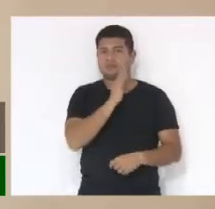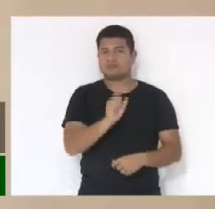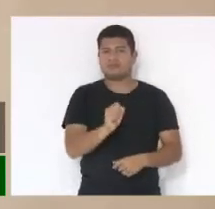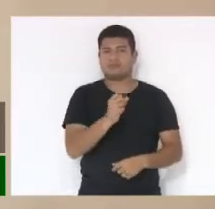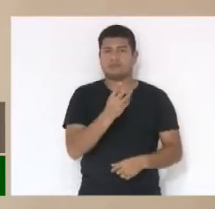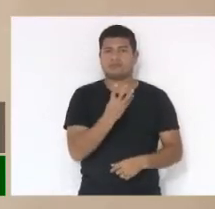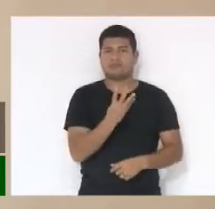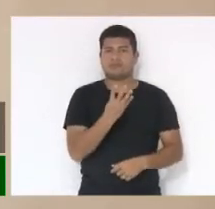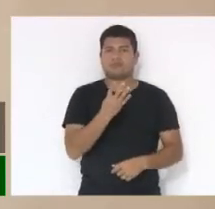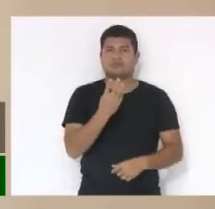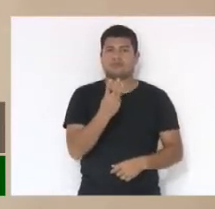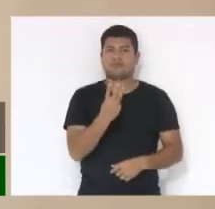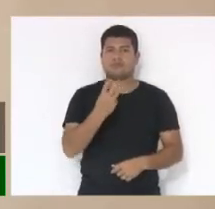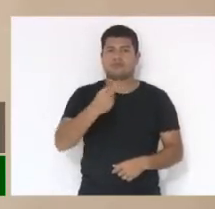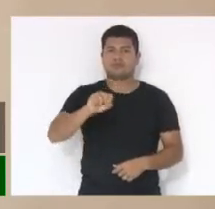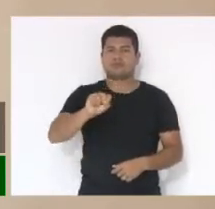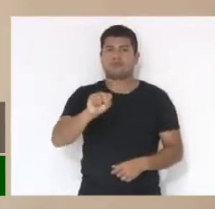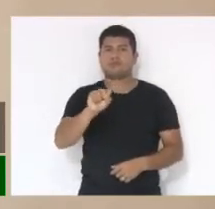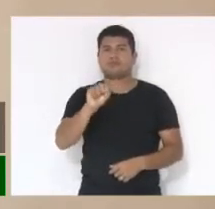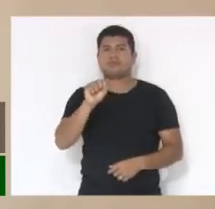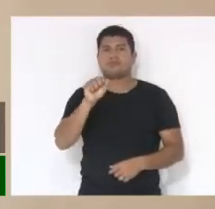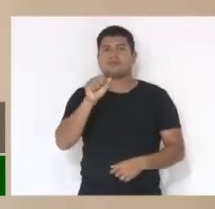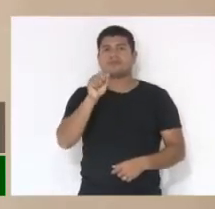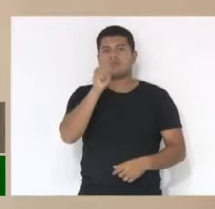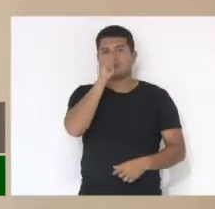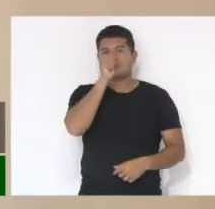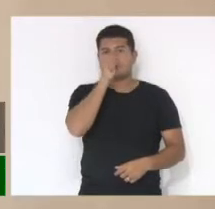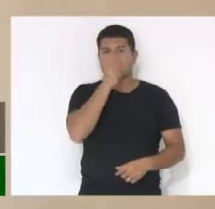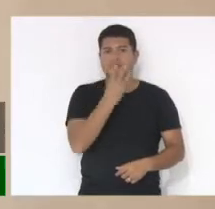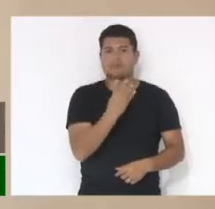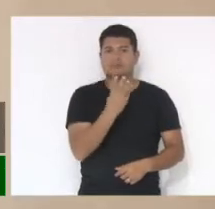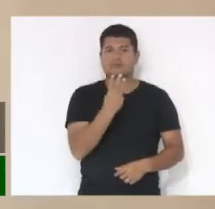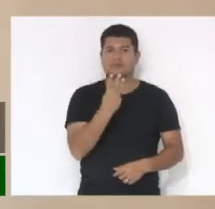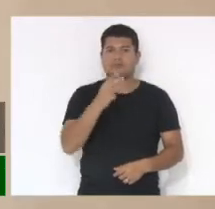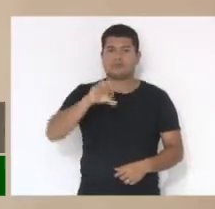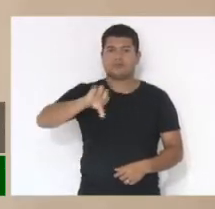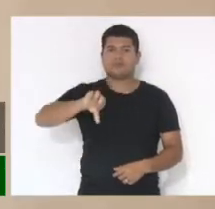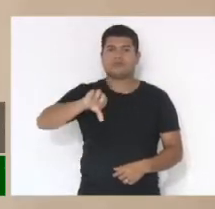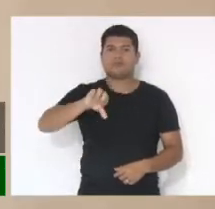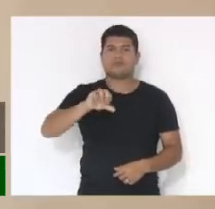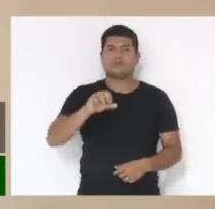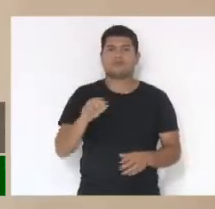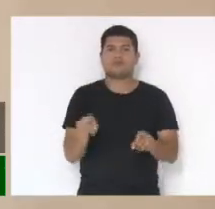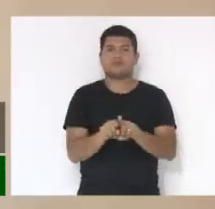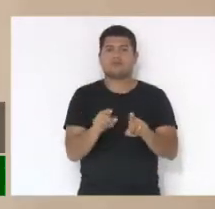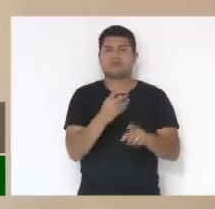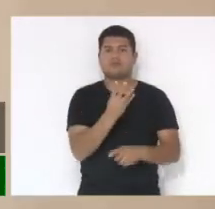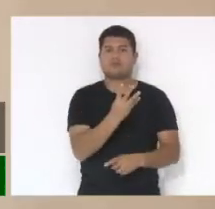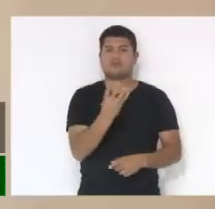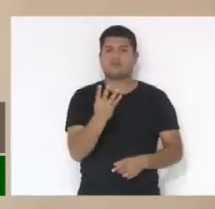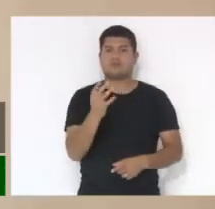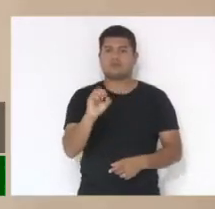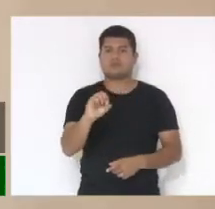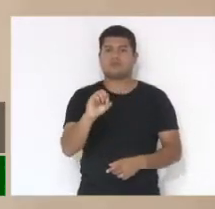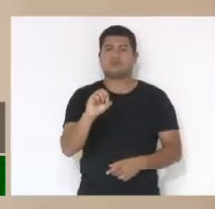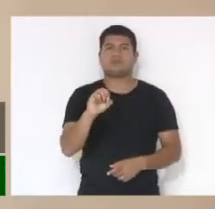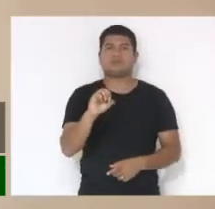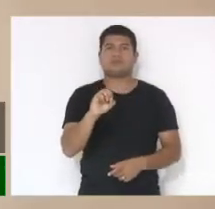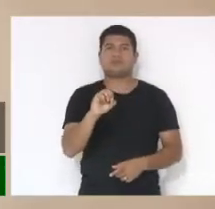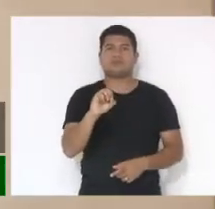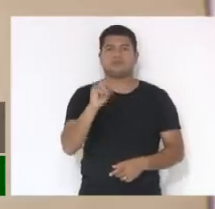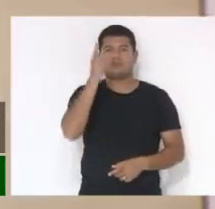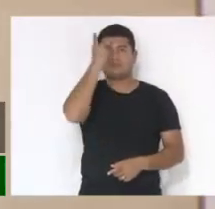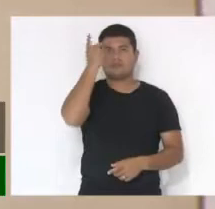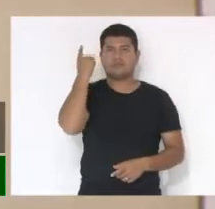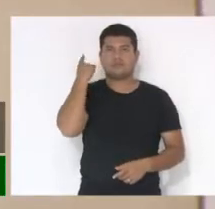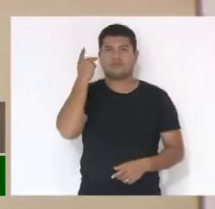Indicação 438, autor deputado João Amin. Indicação 439 e 440, autor deputada